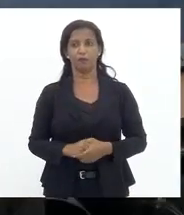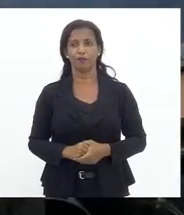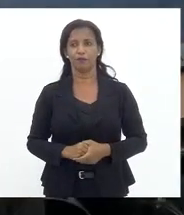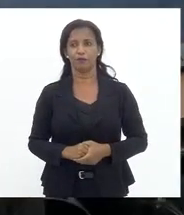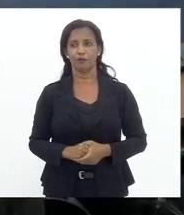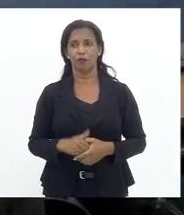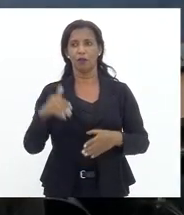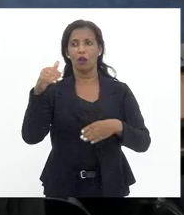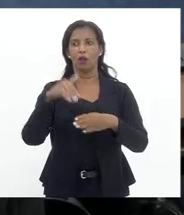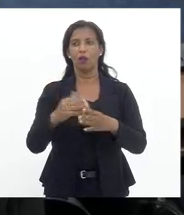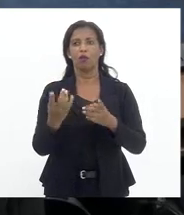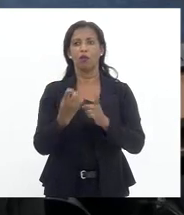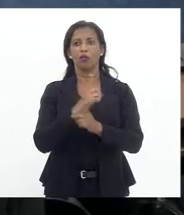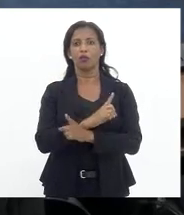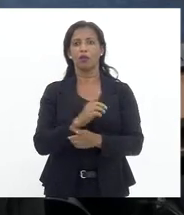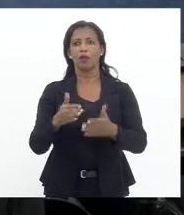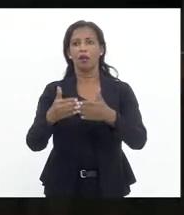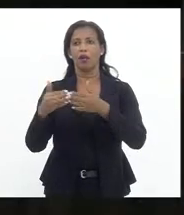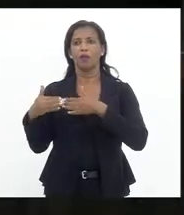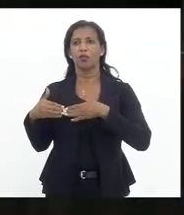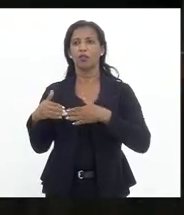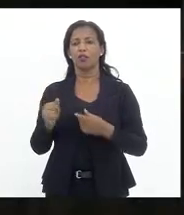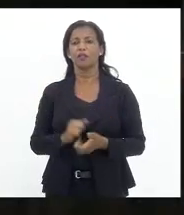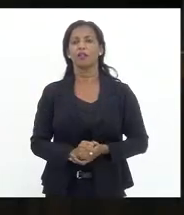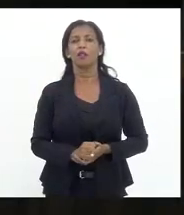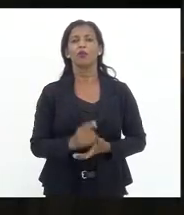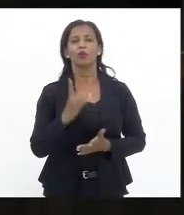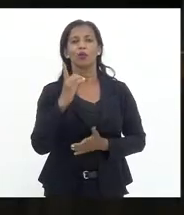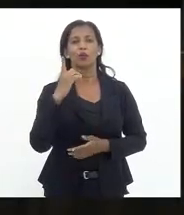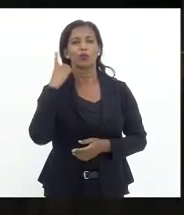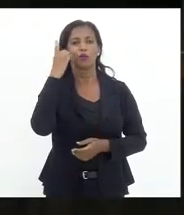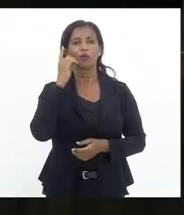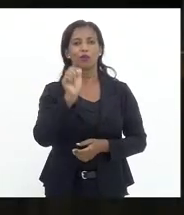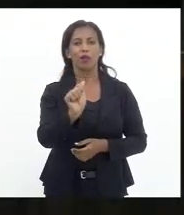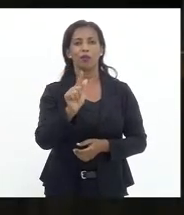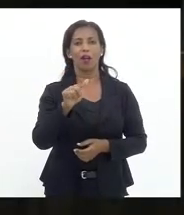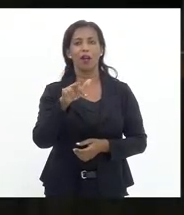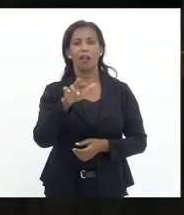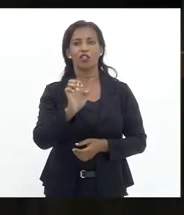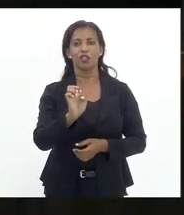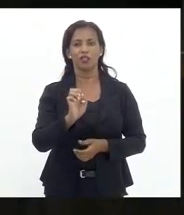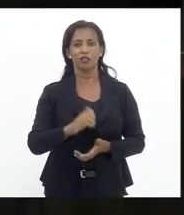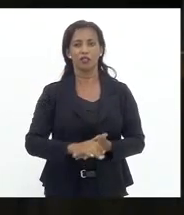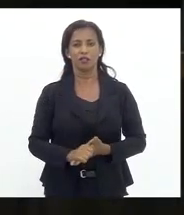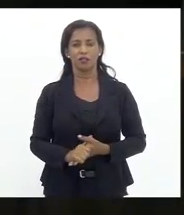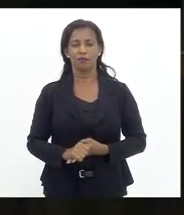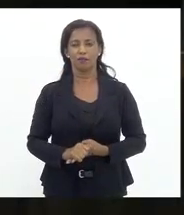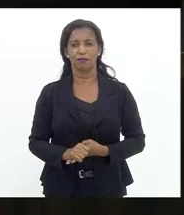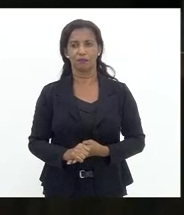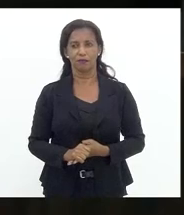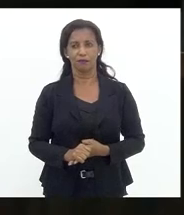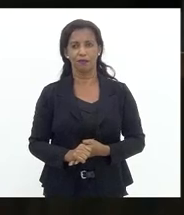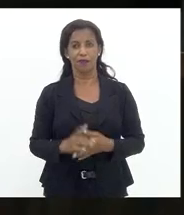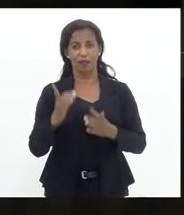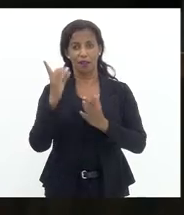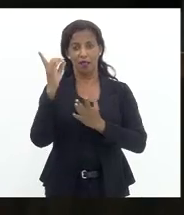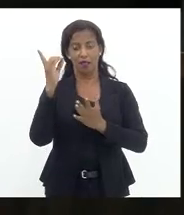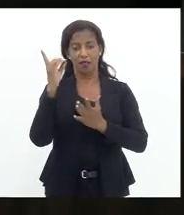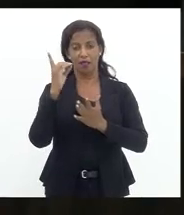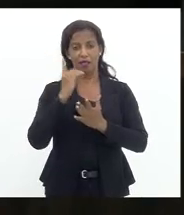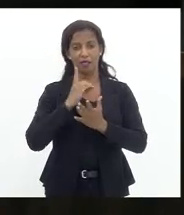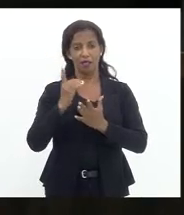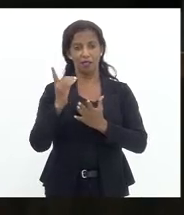Voto contrário. Abstenção, destaque do deputado Alexandre. Para declarar, tá? Para declarar é Rodrigo